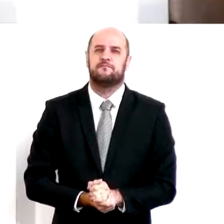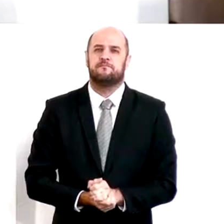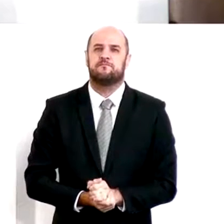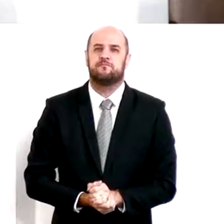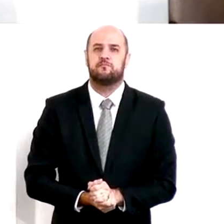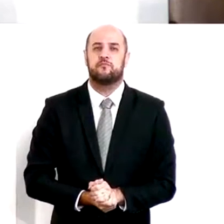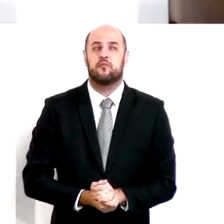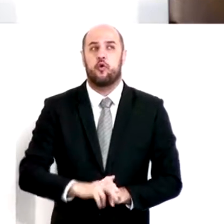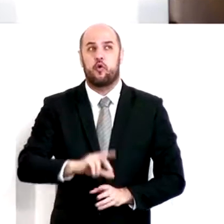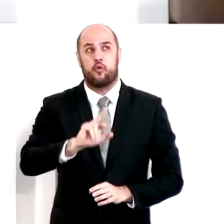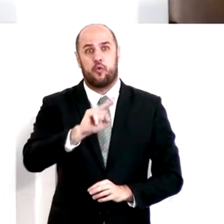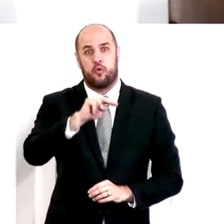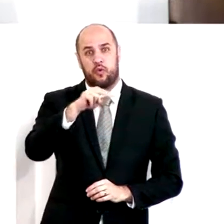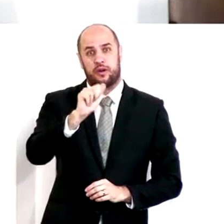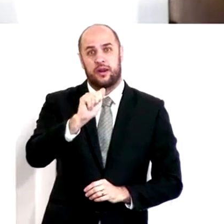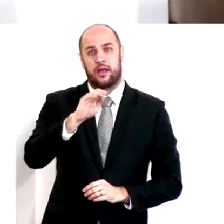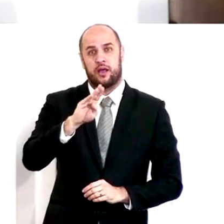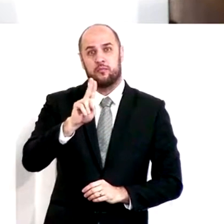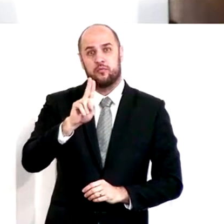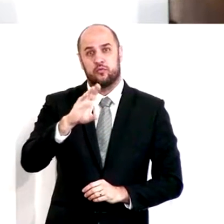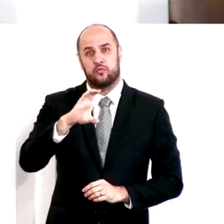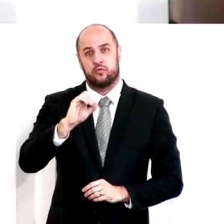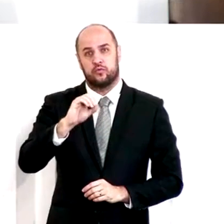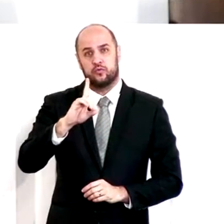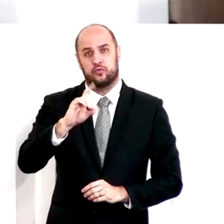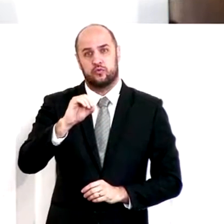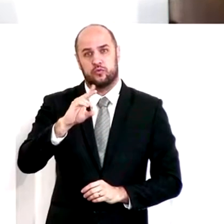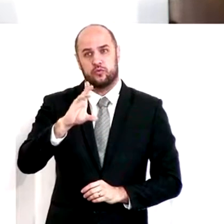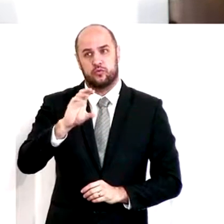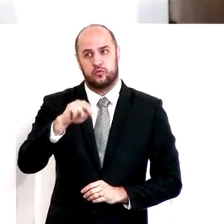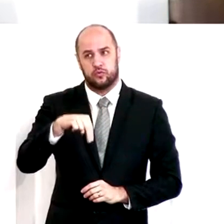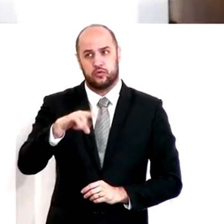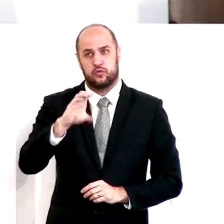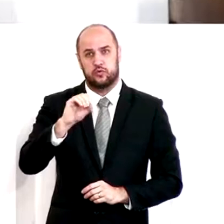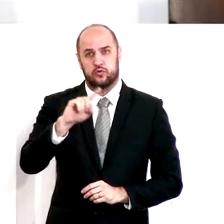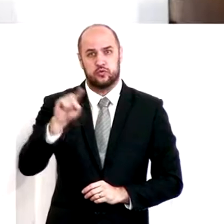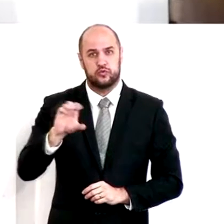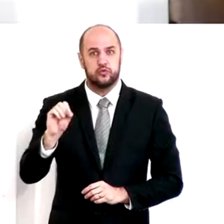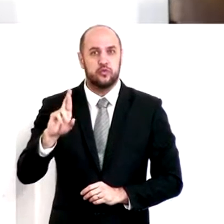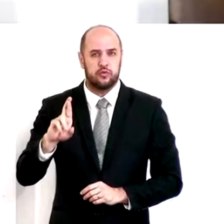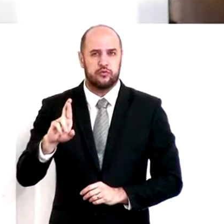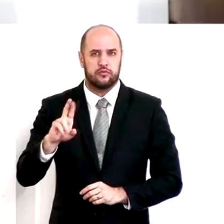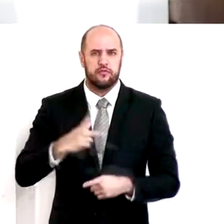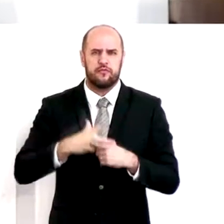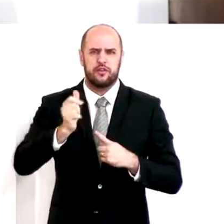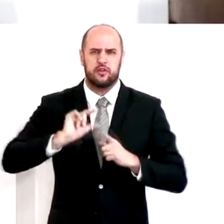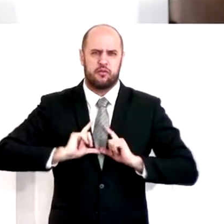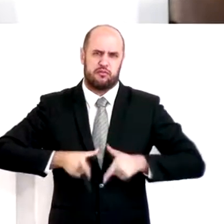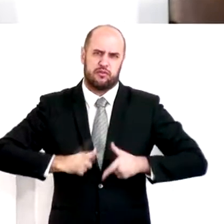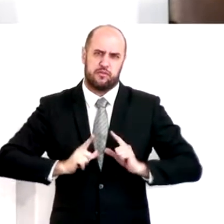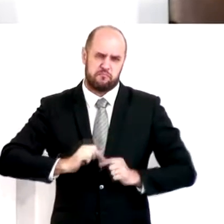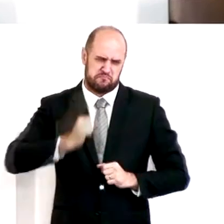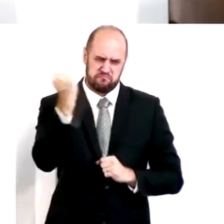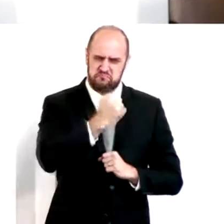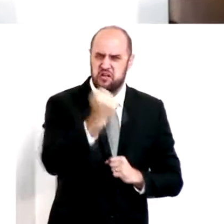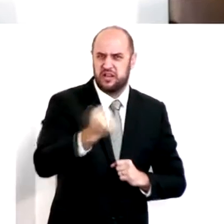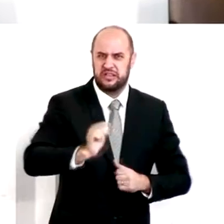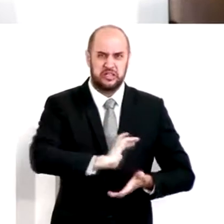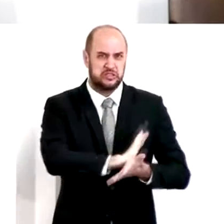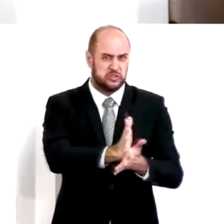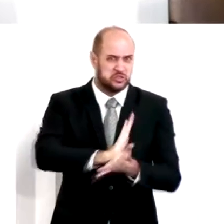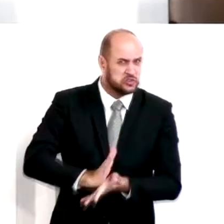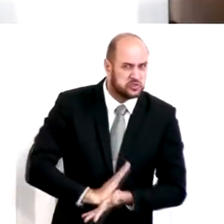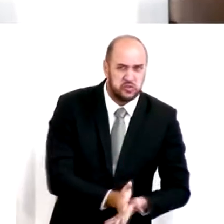Nabucodonosor, quando chegou em Jerusalém e triunfou em Jerusalém. matou quem queria matar, destruiu quem